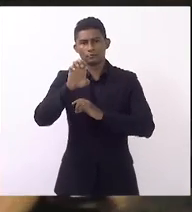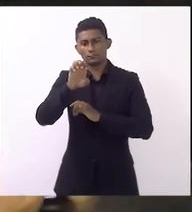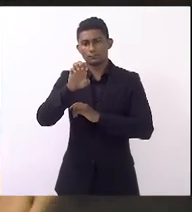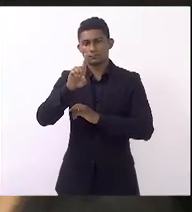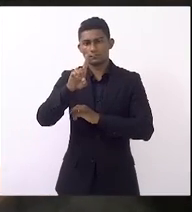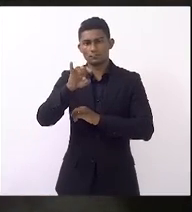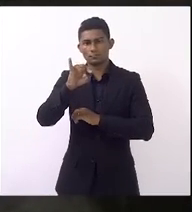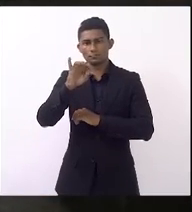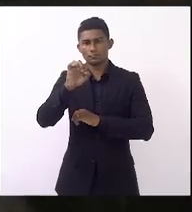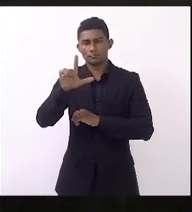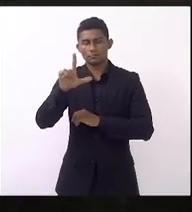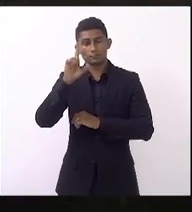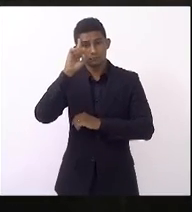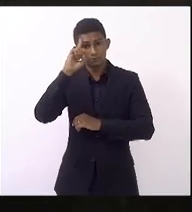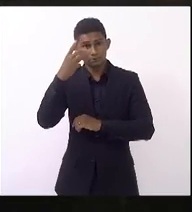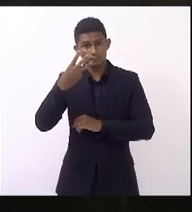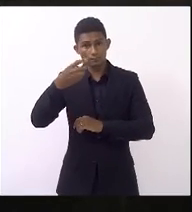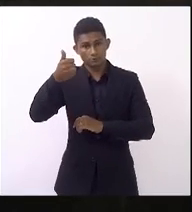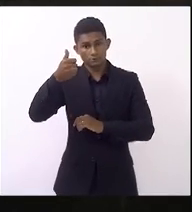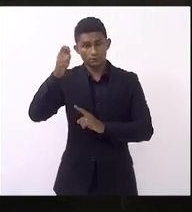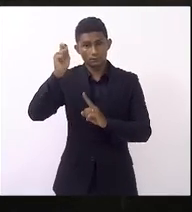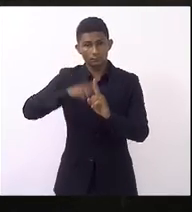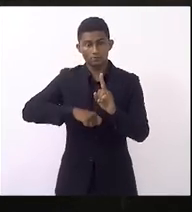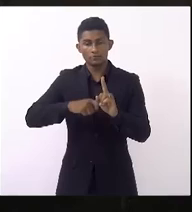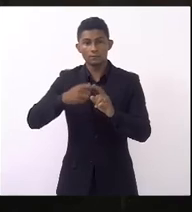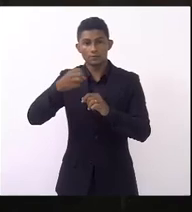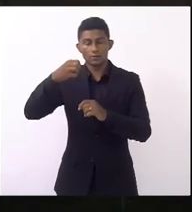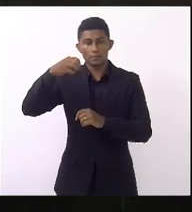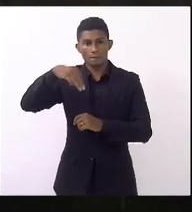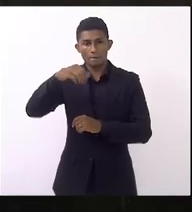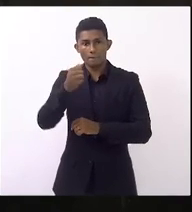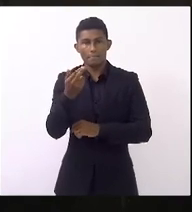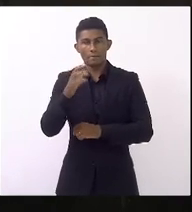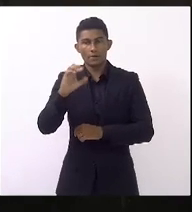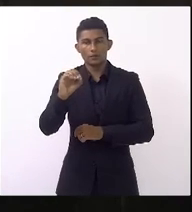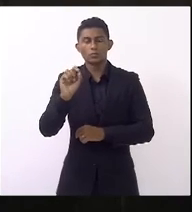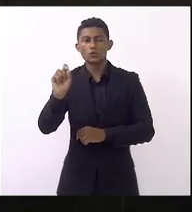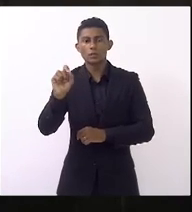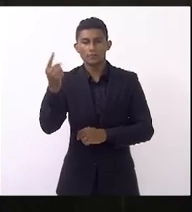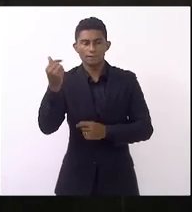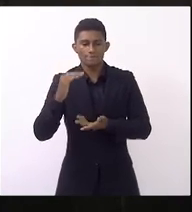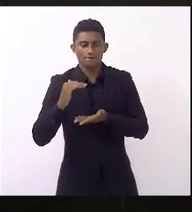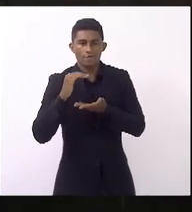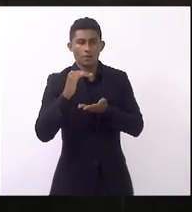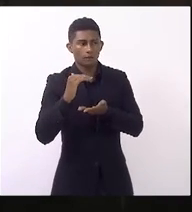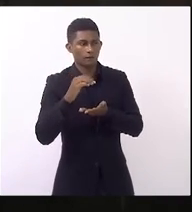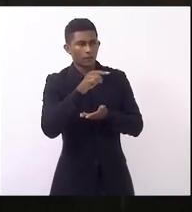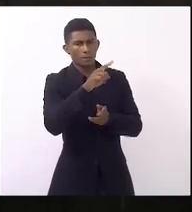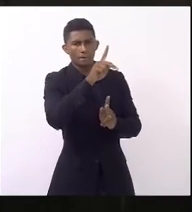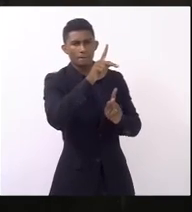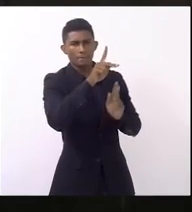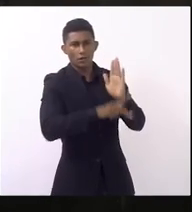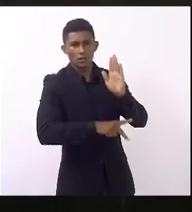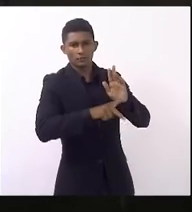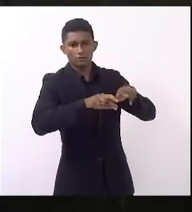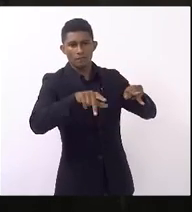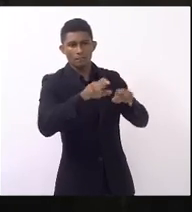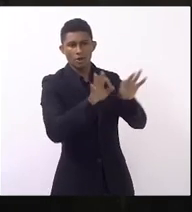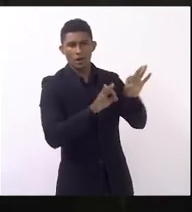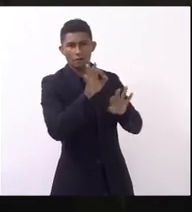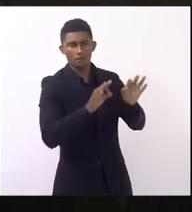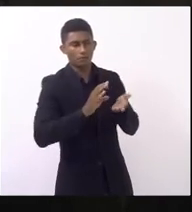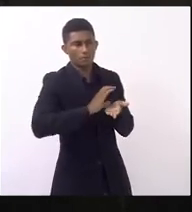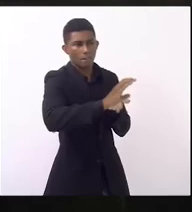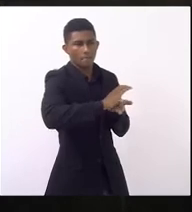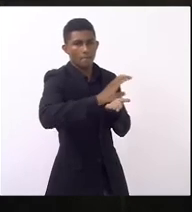março, para financiar projetos que atuarão dentro de unidades hospitalares para atender pessoas